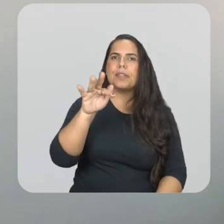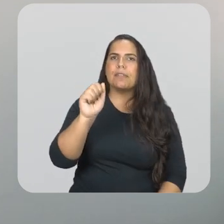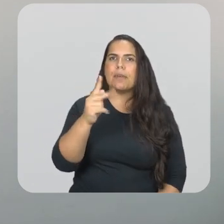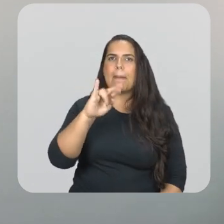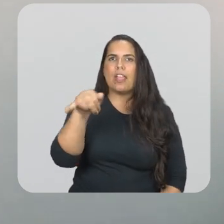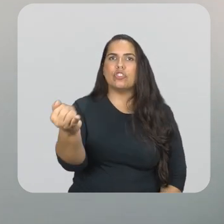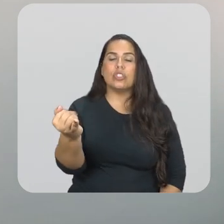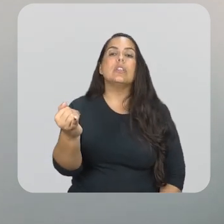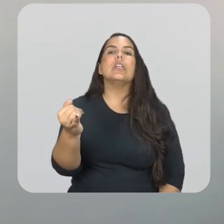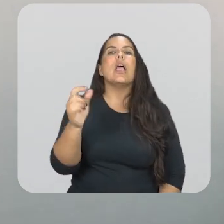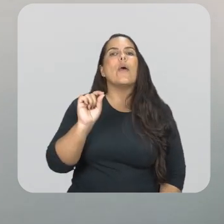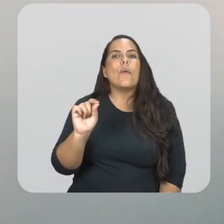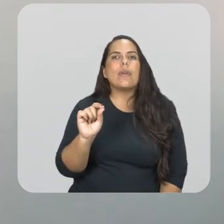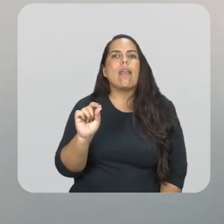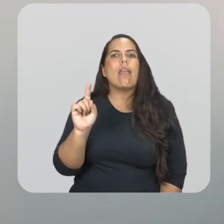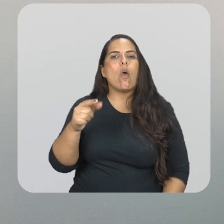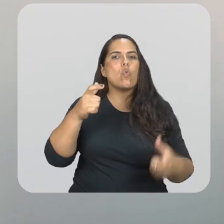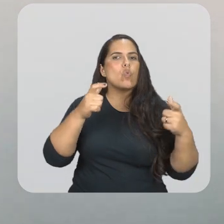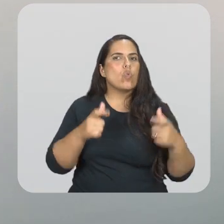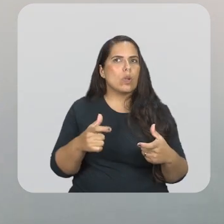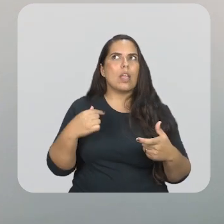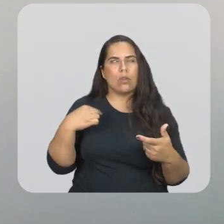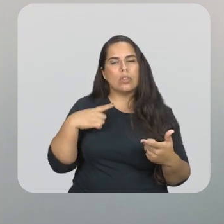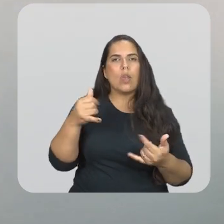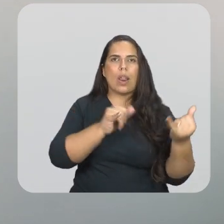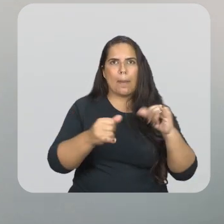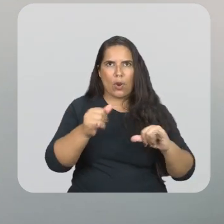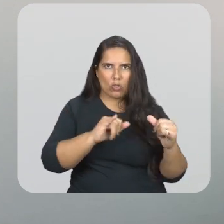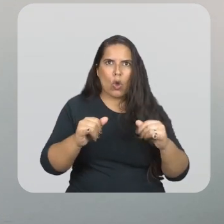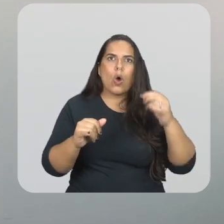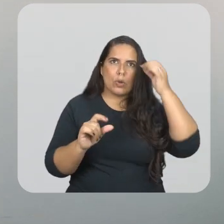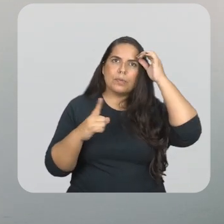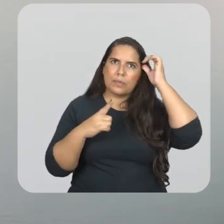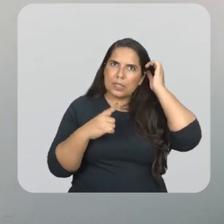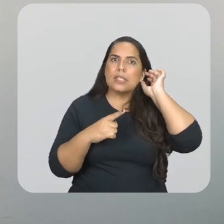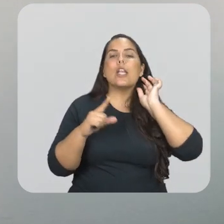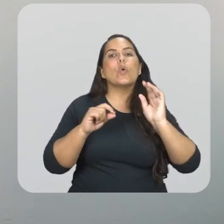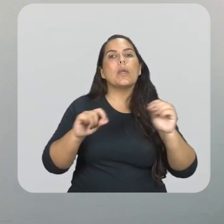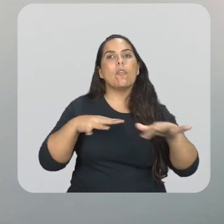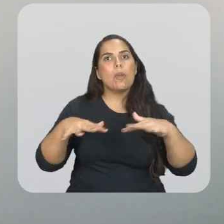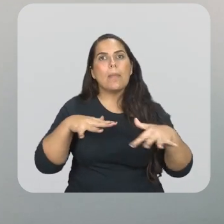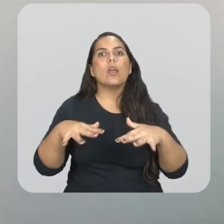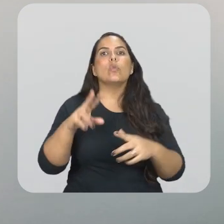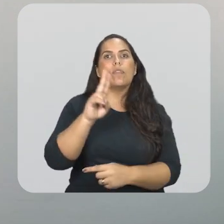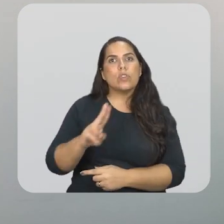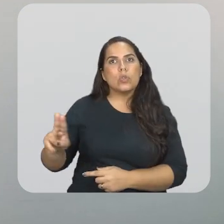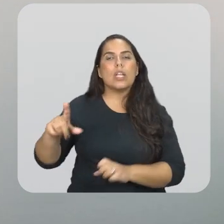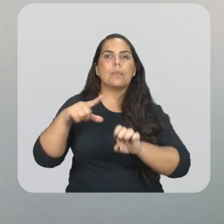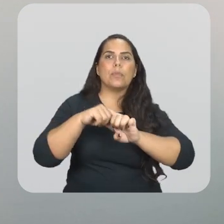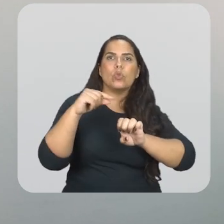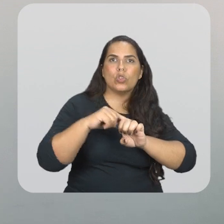né? Que é um lugar, né? Eu tenho um laboratório chamado Mudei, né? Que é um movimento da universidade